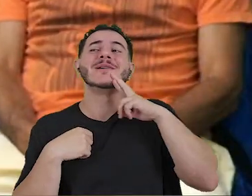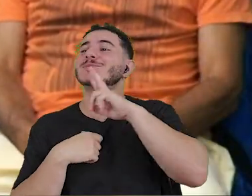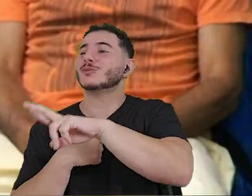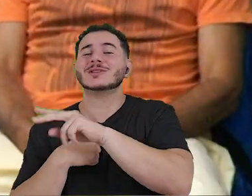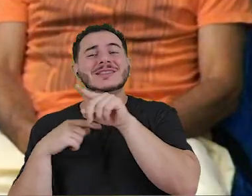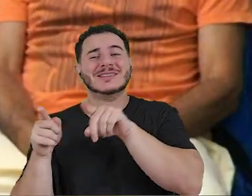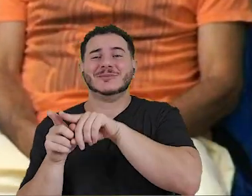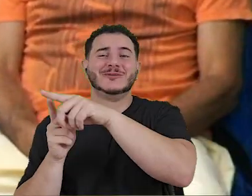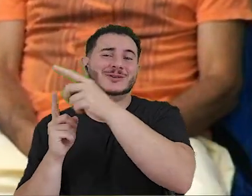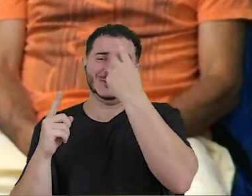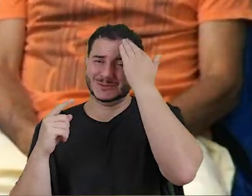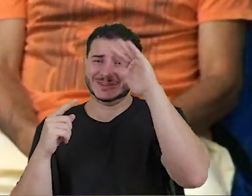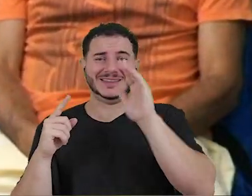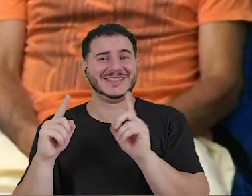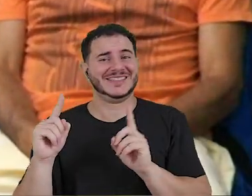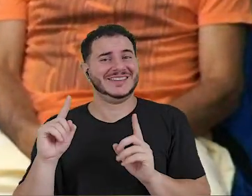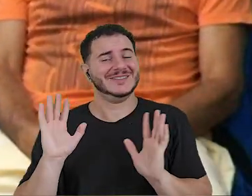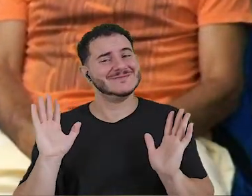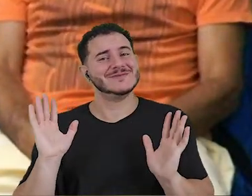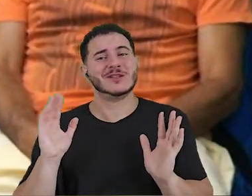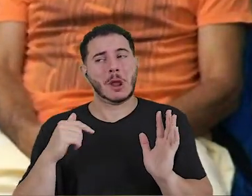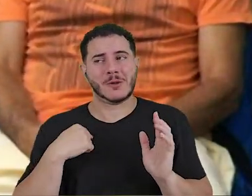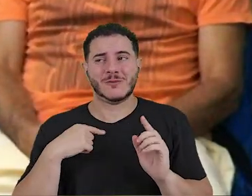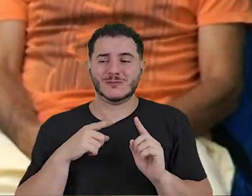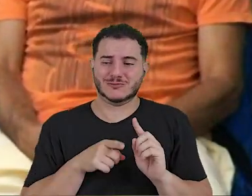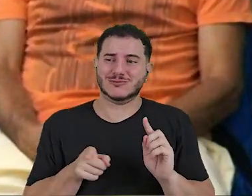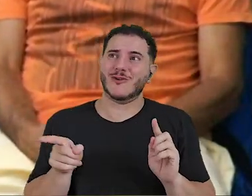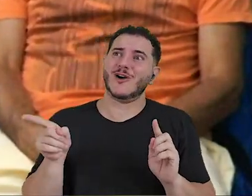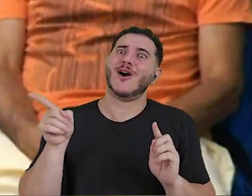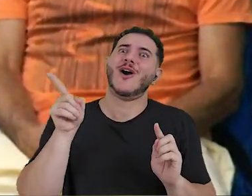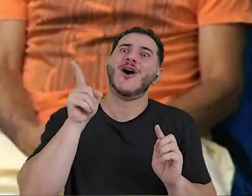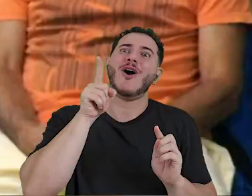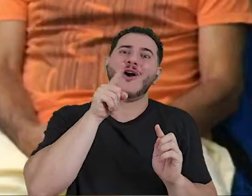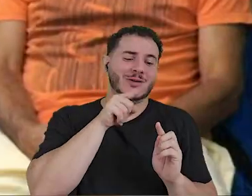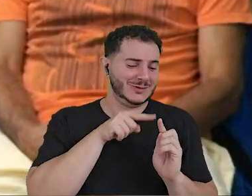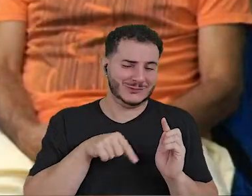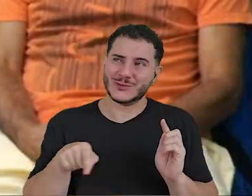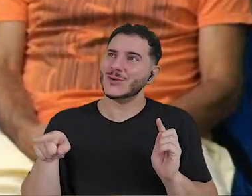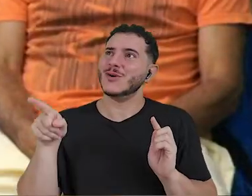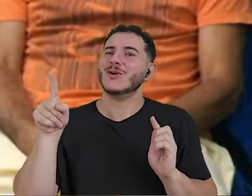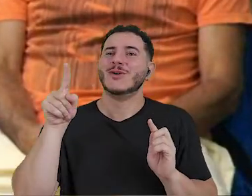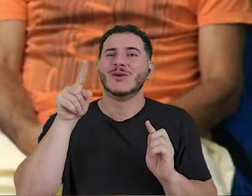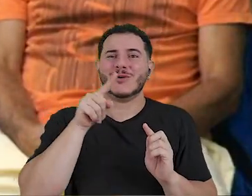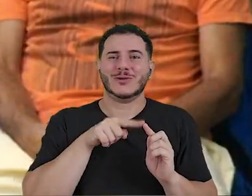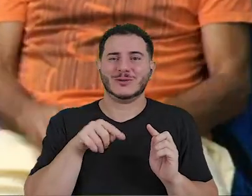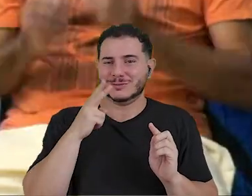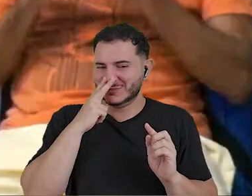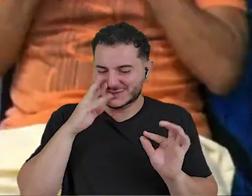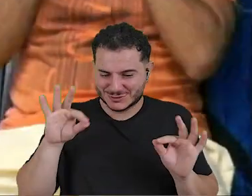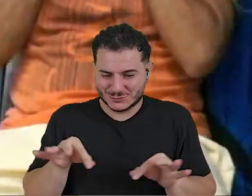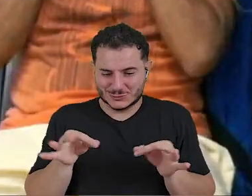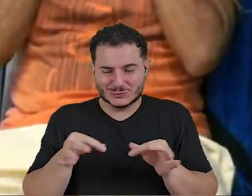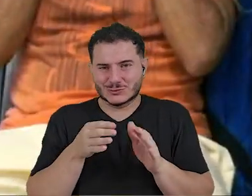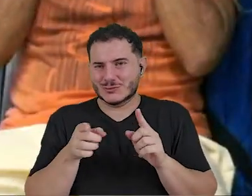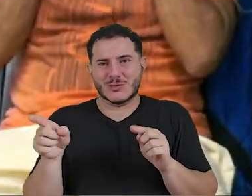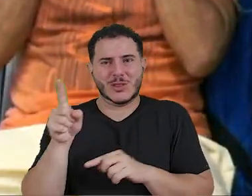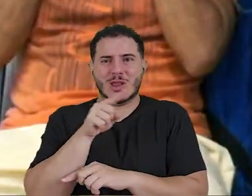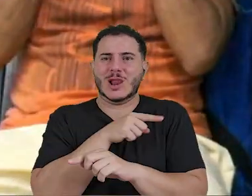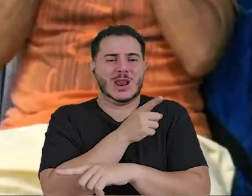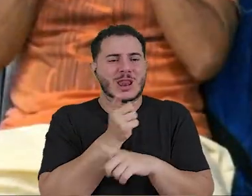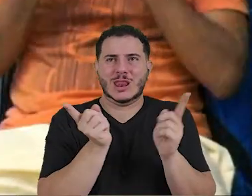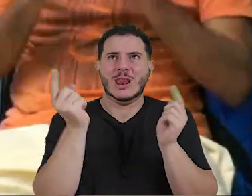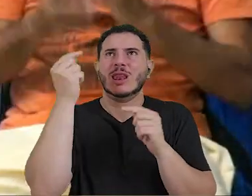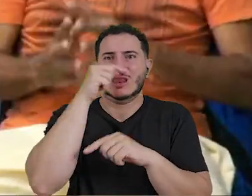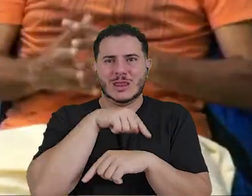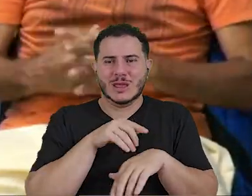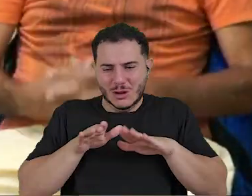fez. Você fez, rodeou, fez tanta coisa, fez um bordado, depois costurou, rasgou, botou o bolso, aí depois